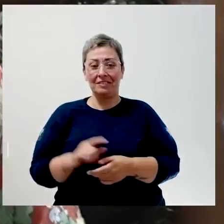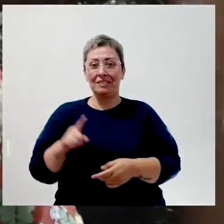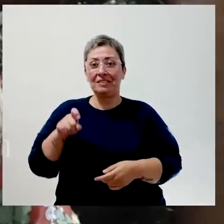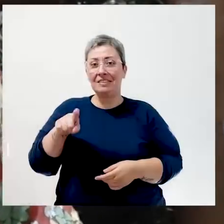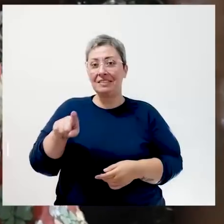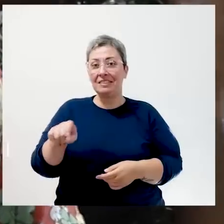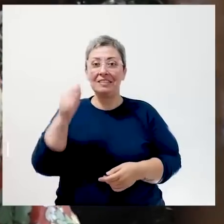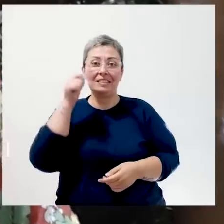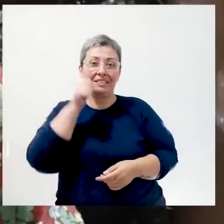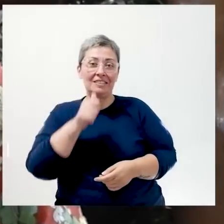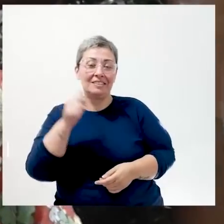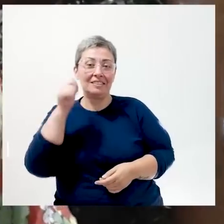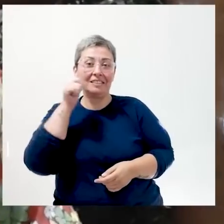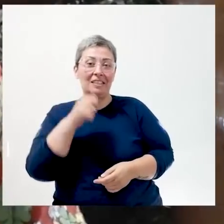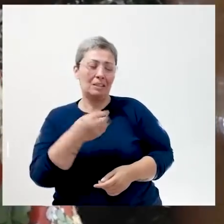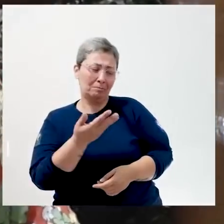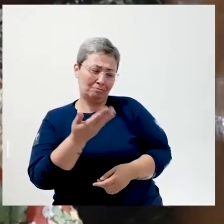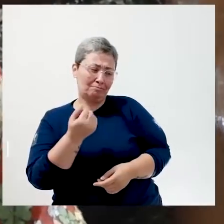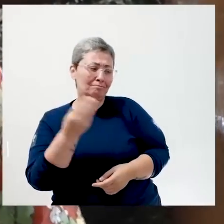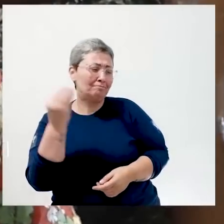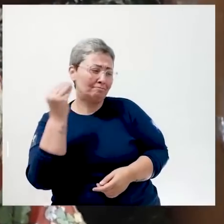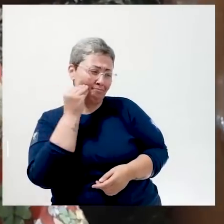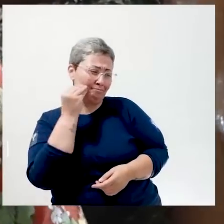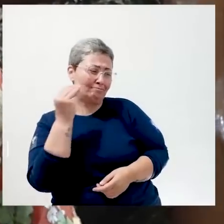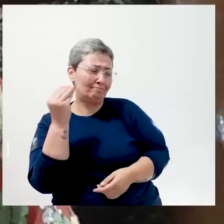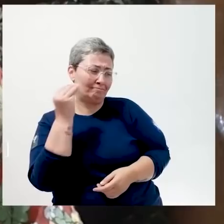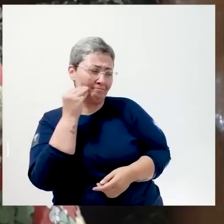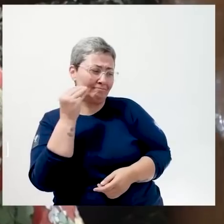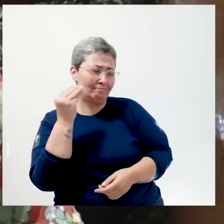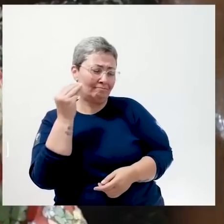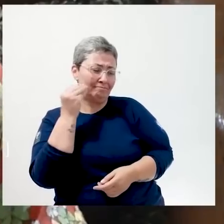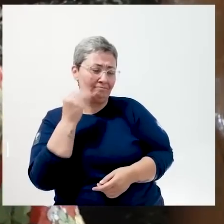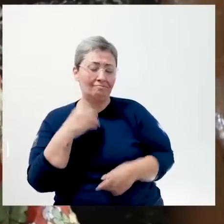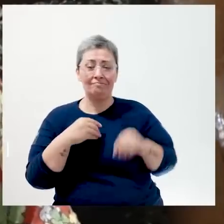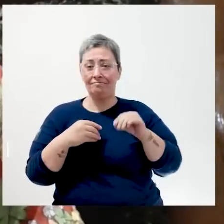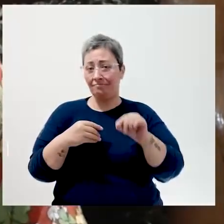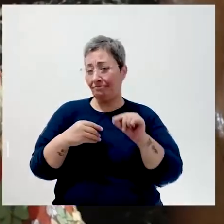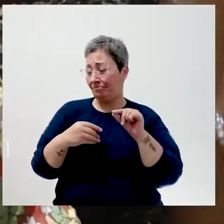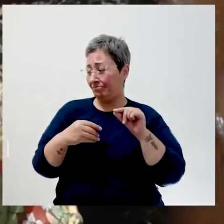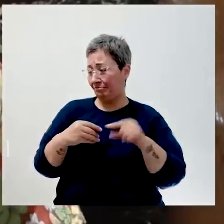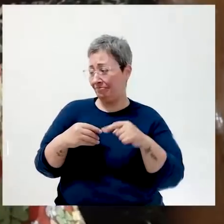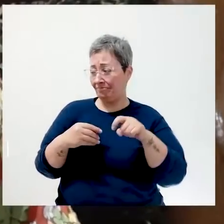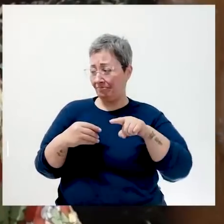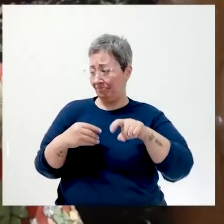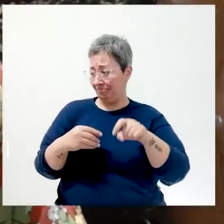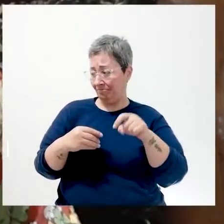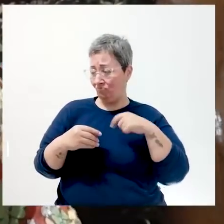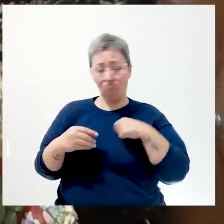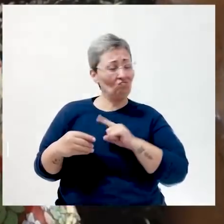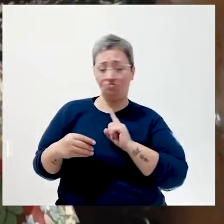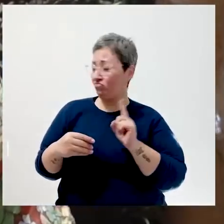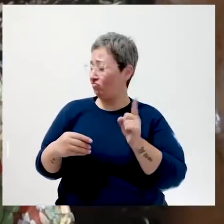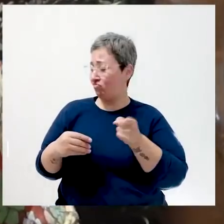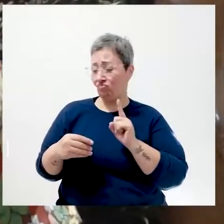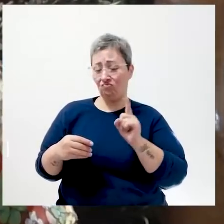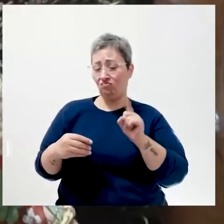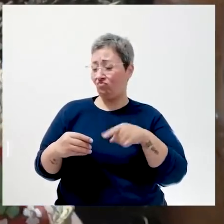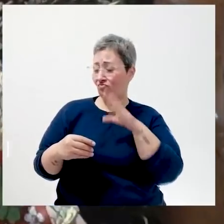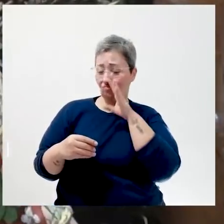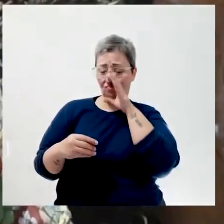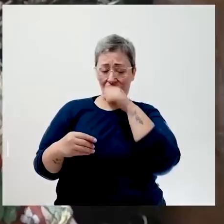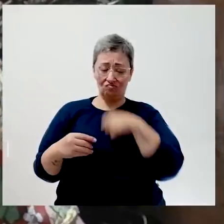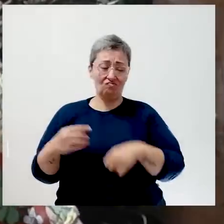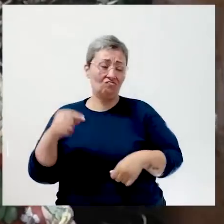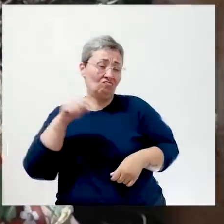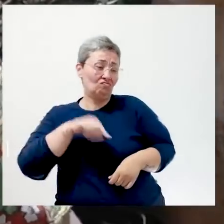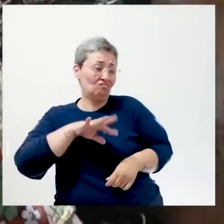outro lado. Minhoca, minhoca, me dá uma beijoca. Não dou, não dou, não dou.